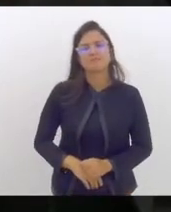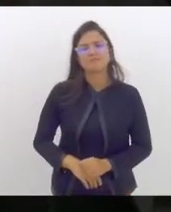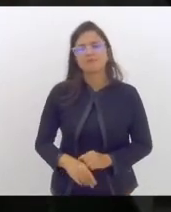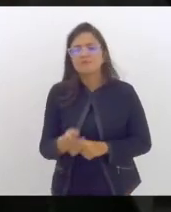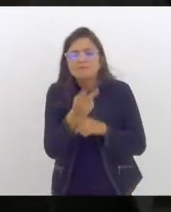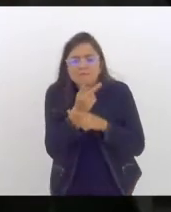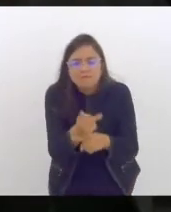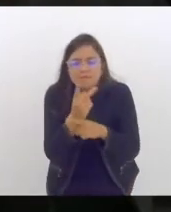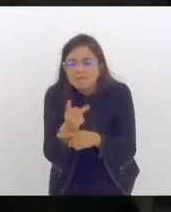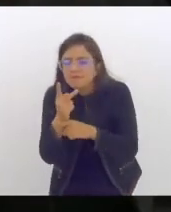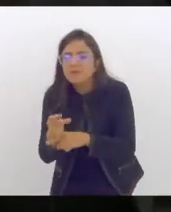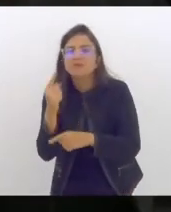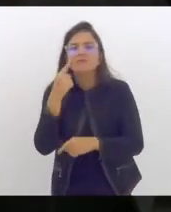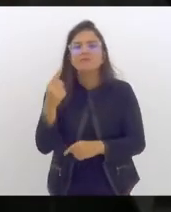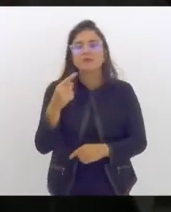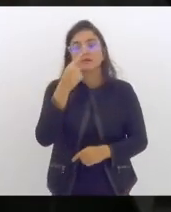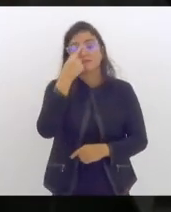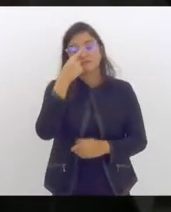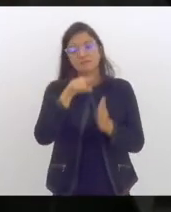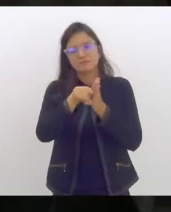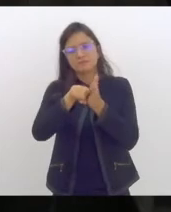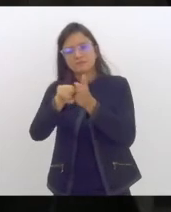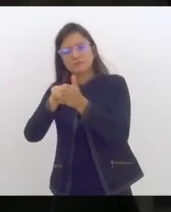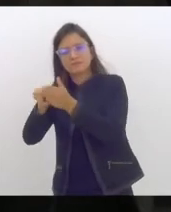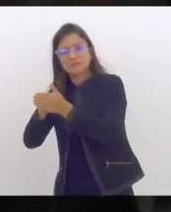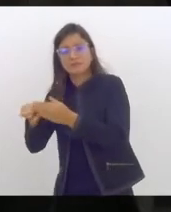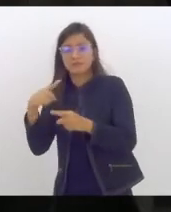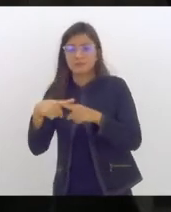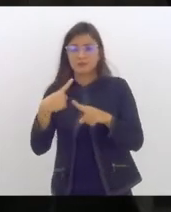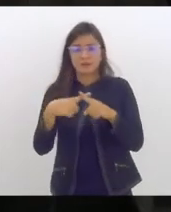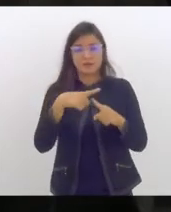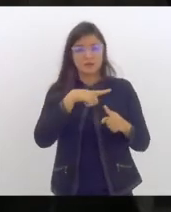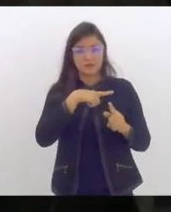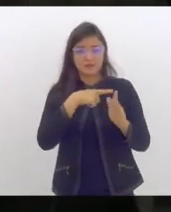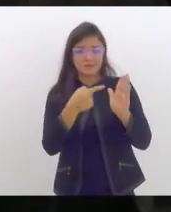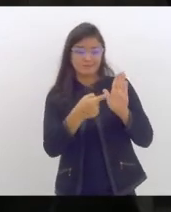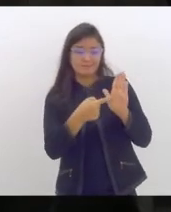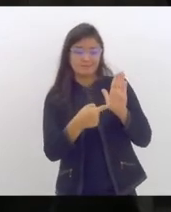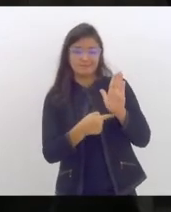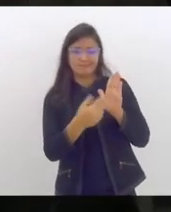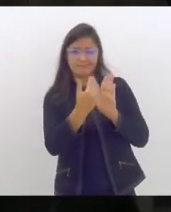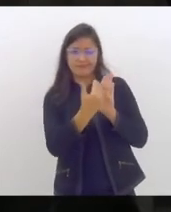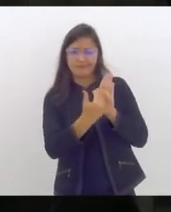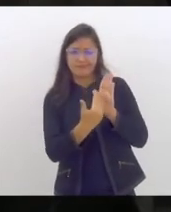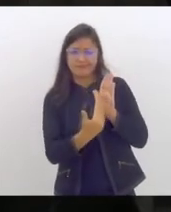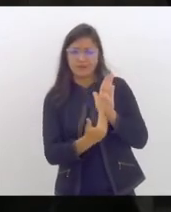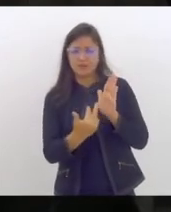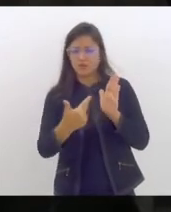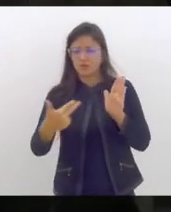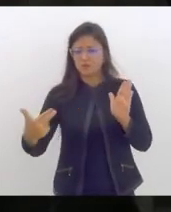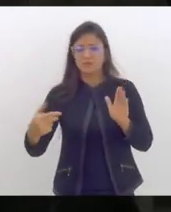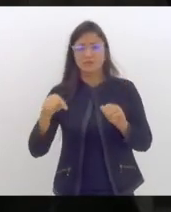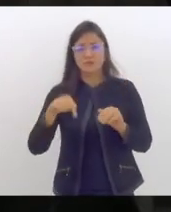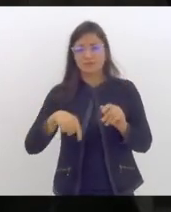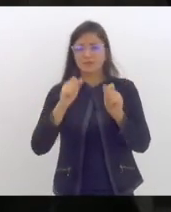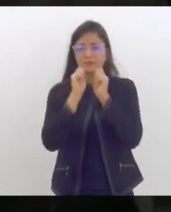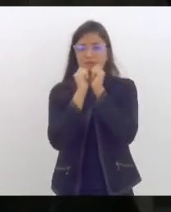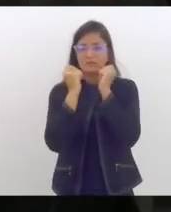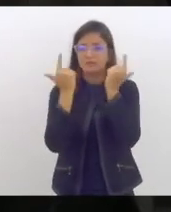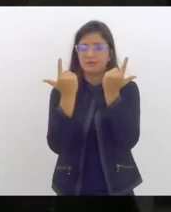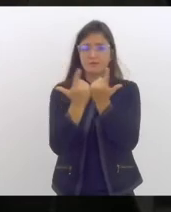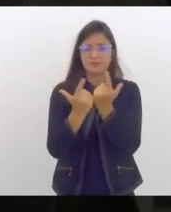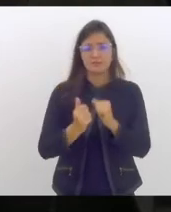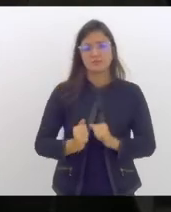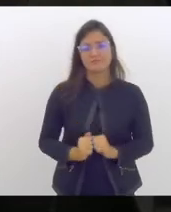investigações e questões e requerimentos que estamos fazendo aqui no âmbito da Assembleia Legislativa,